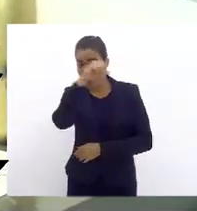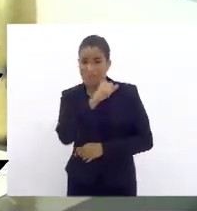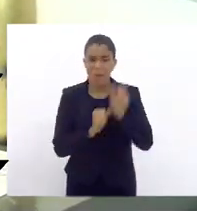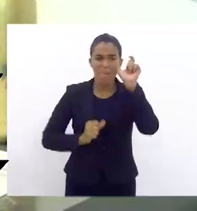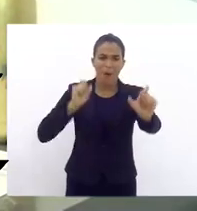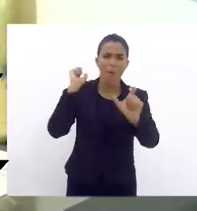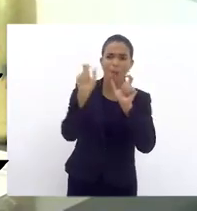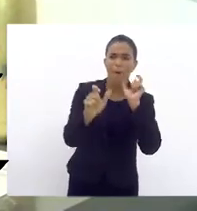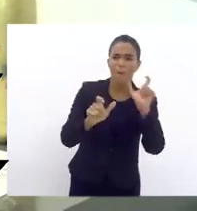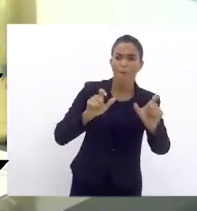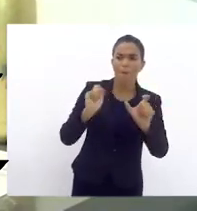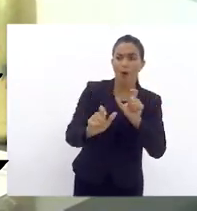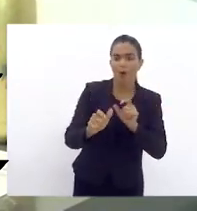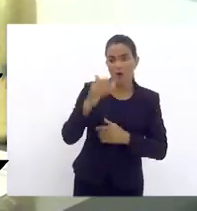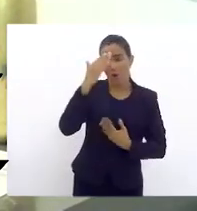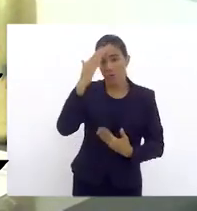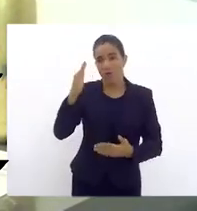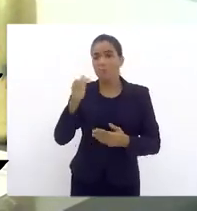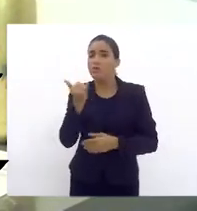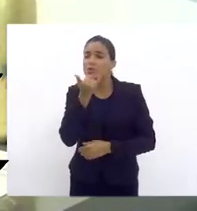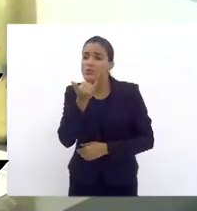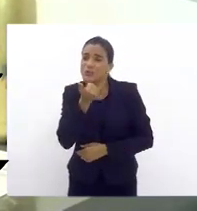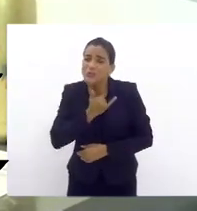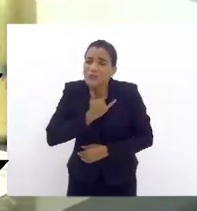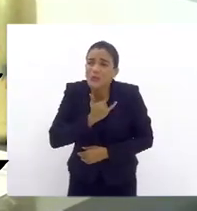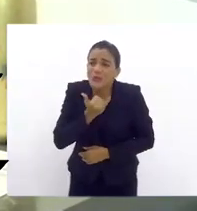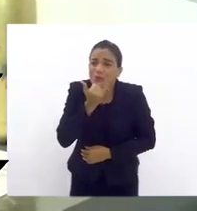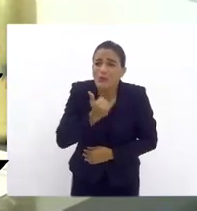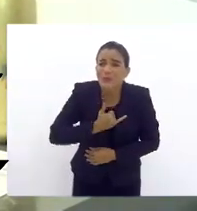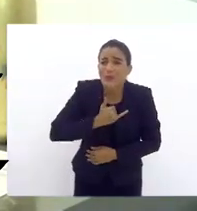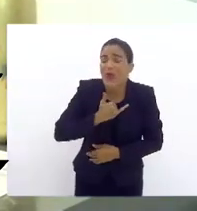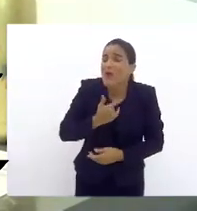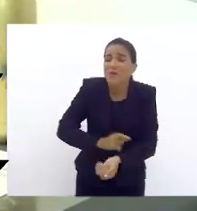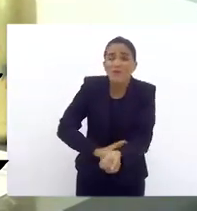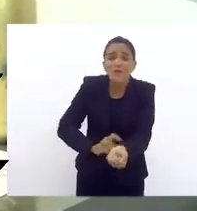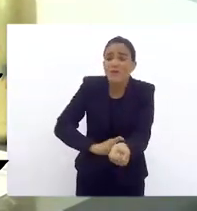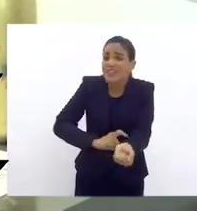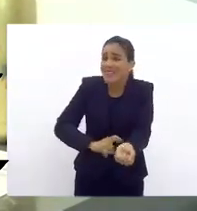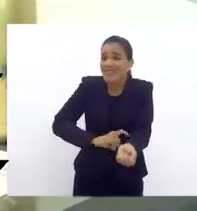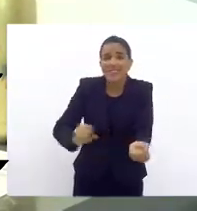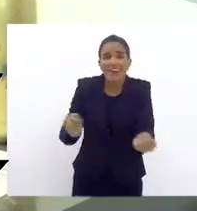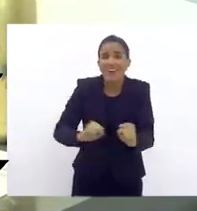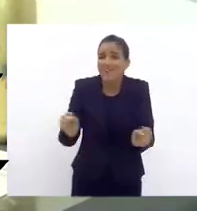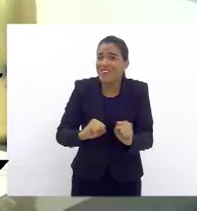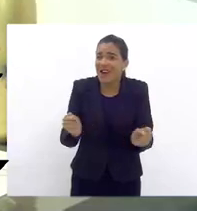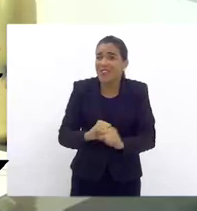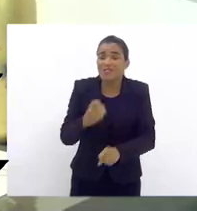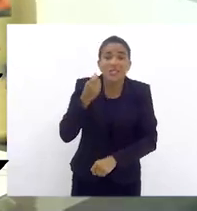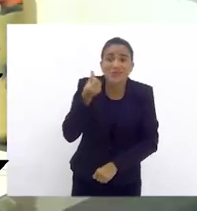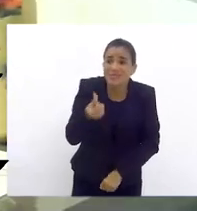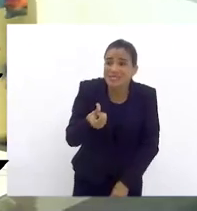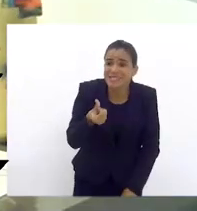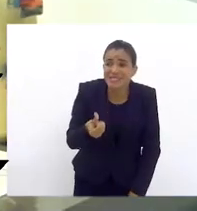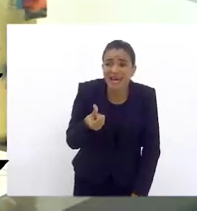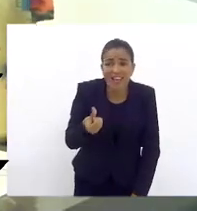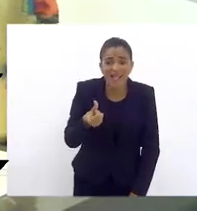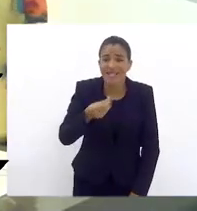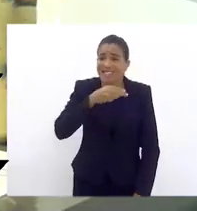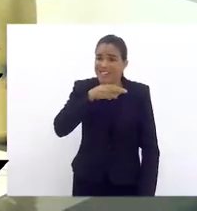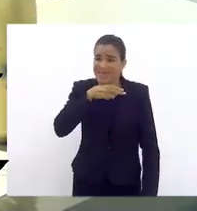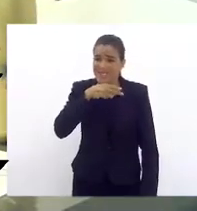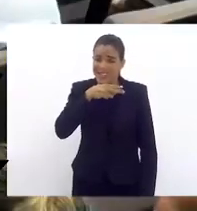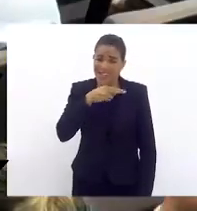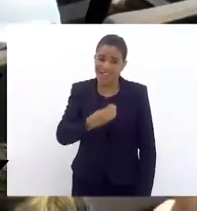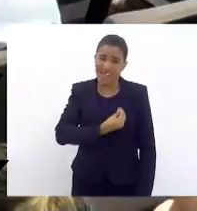palavras obrigada desculpe eu fico nervosa são seis netos passando por